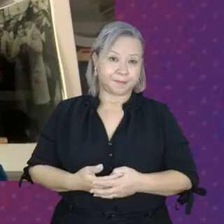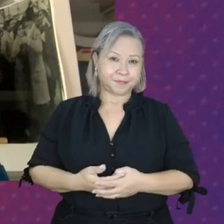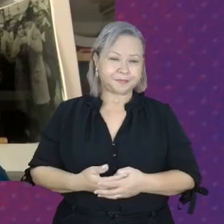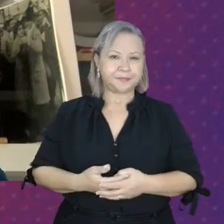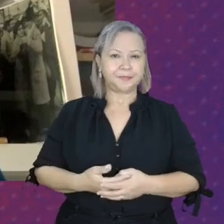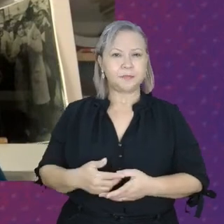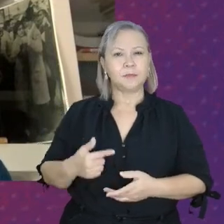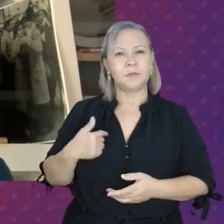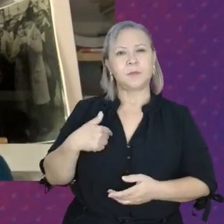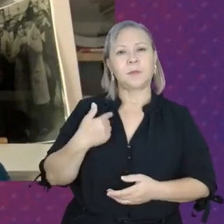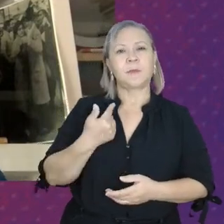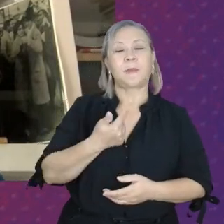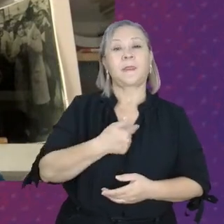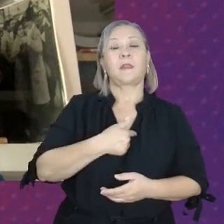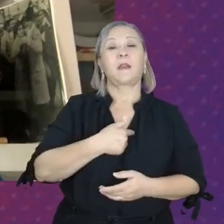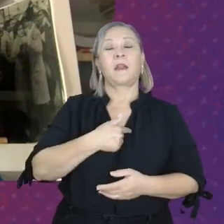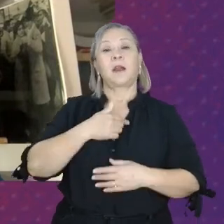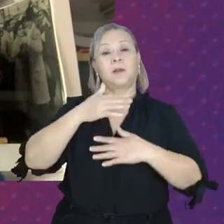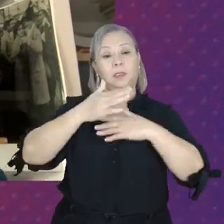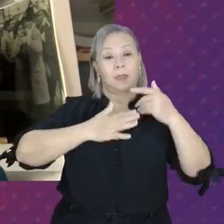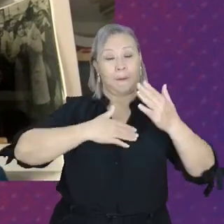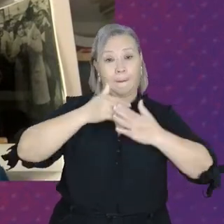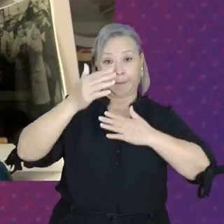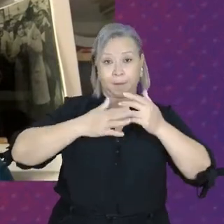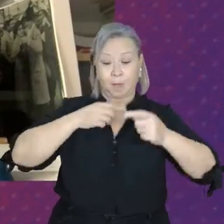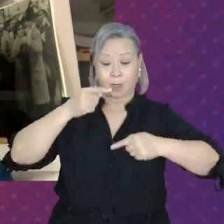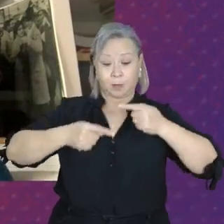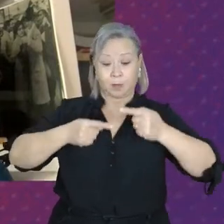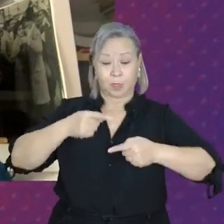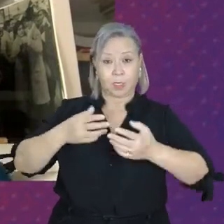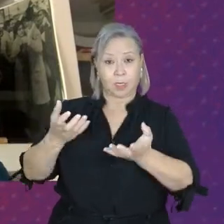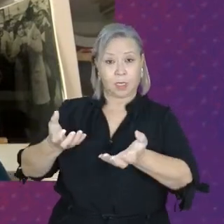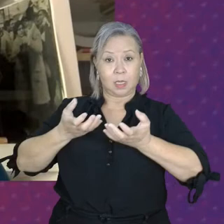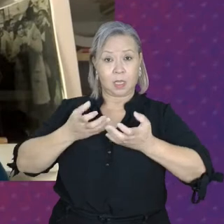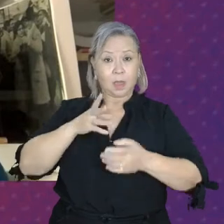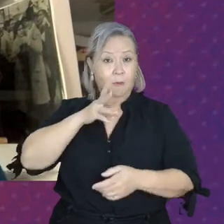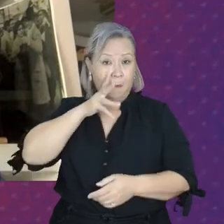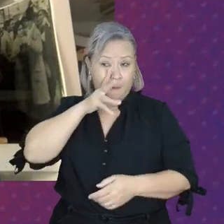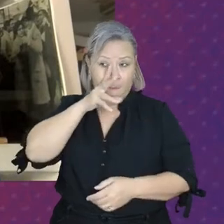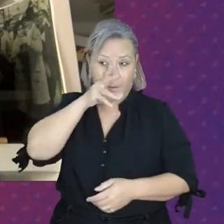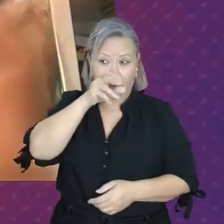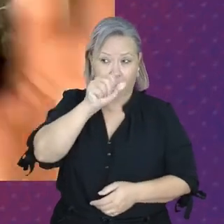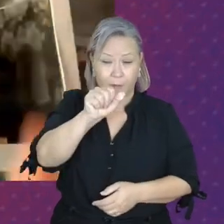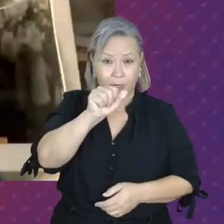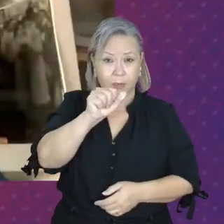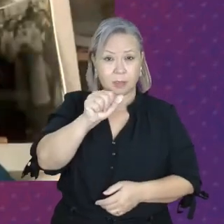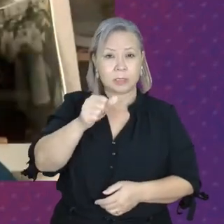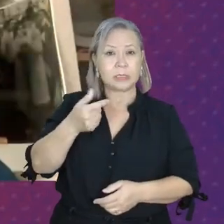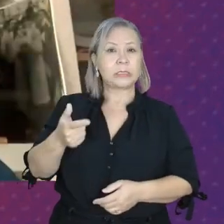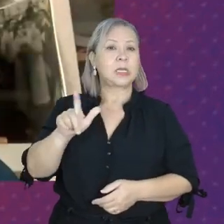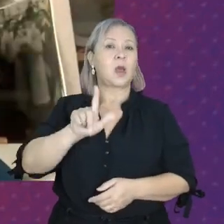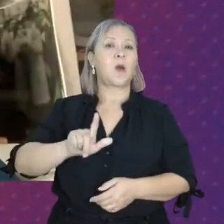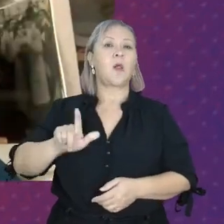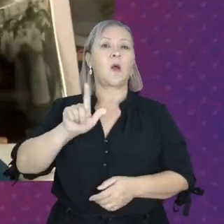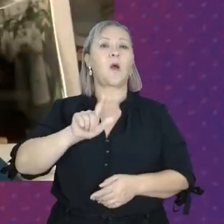nós, na nossa prática política, queremos fortalecer outra